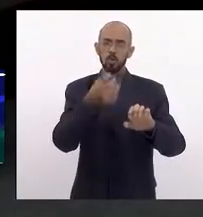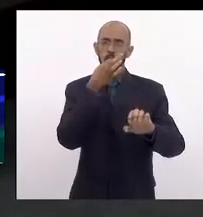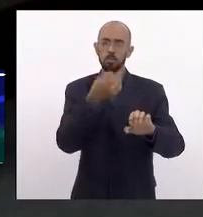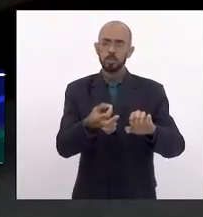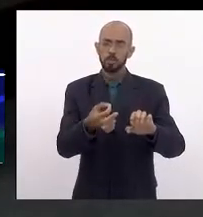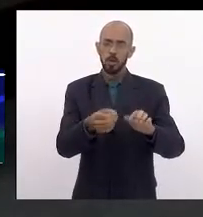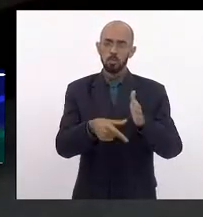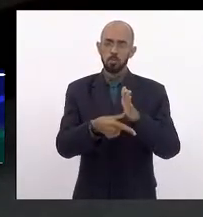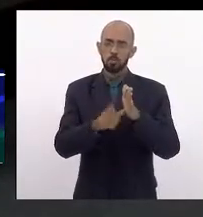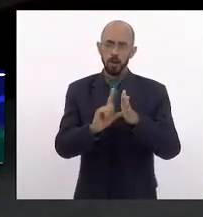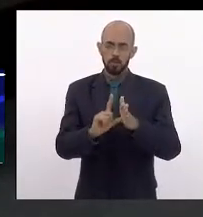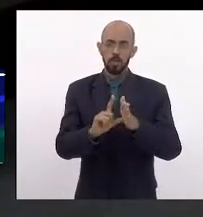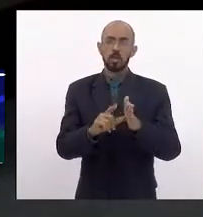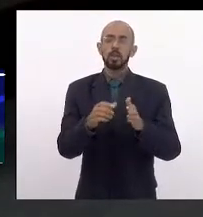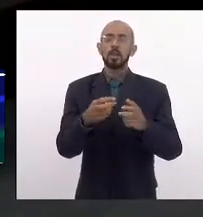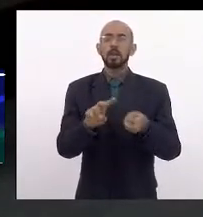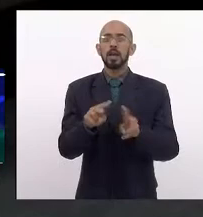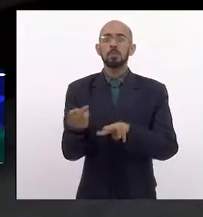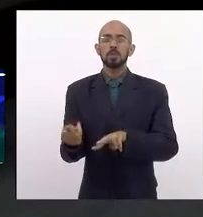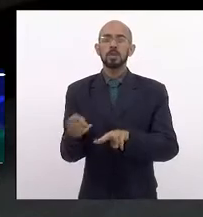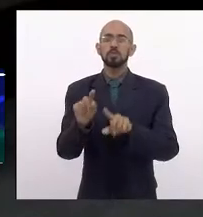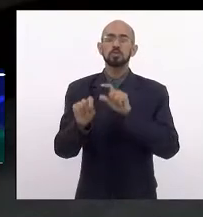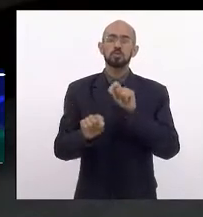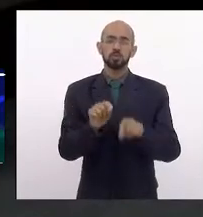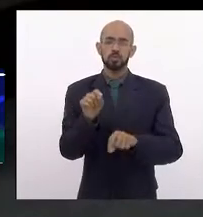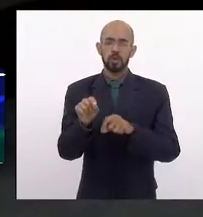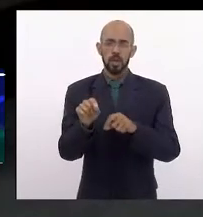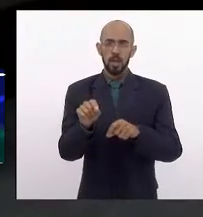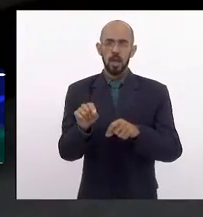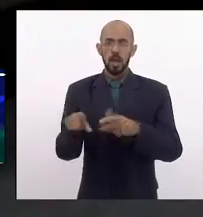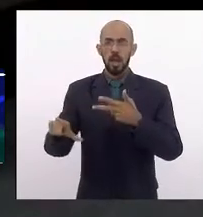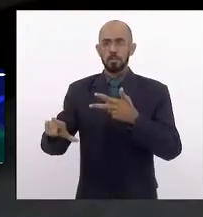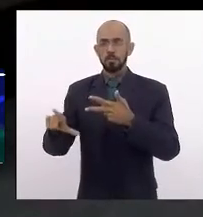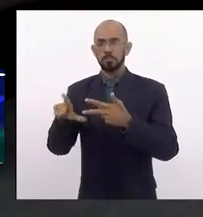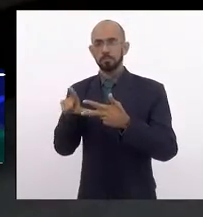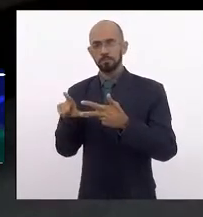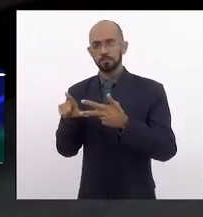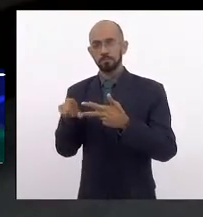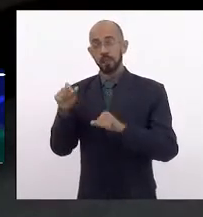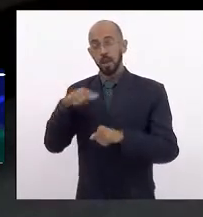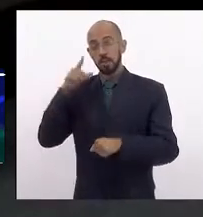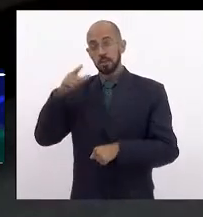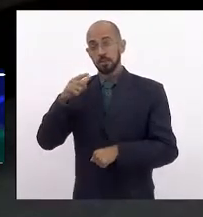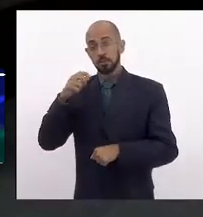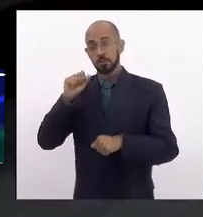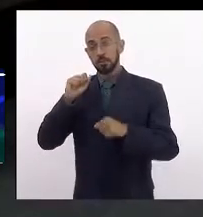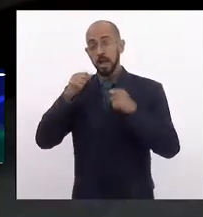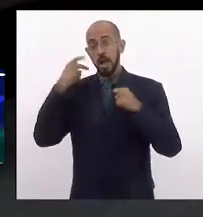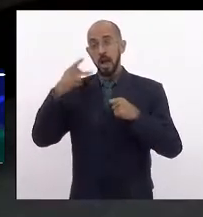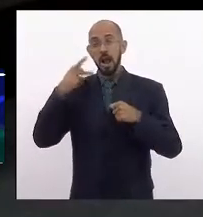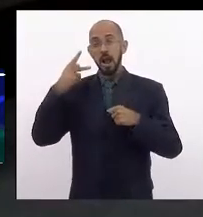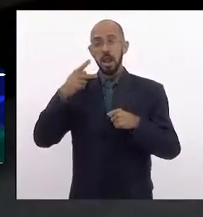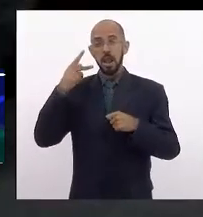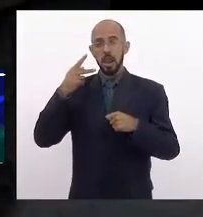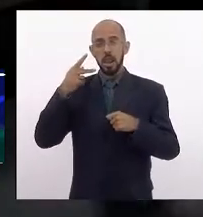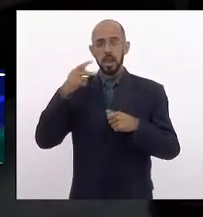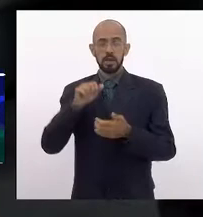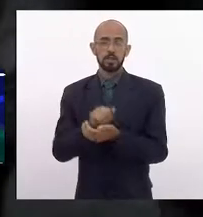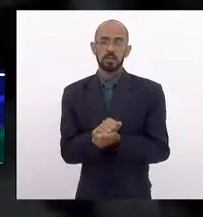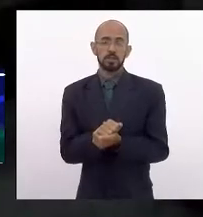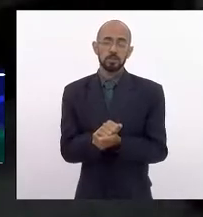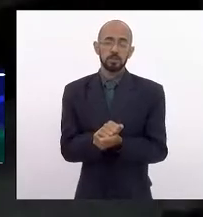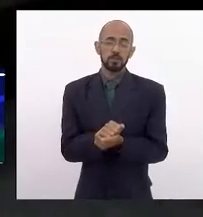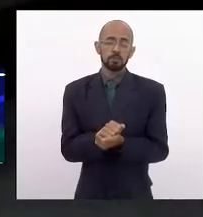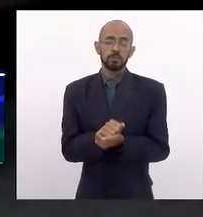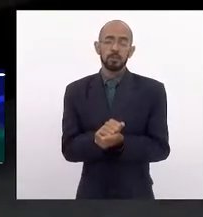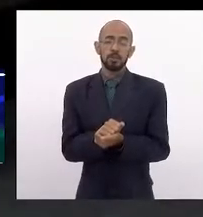encaminhando-se assim Assembleia Legislativa do Estado do Rio de Janeiro pareceres prévios